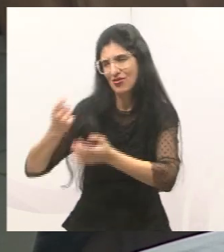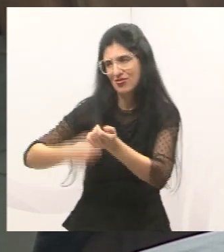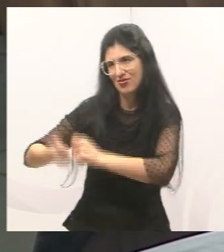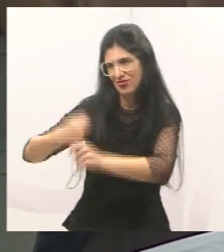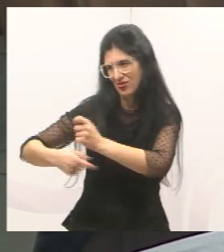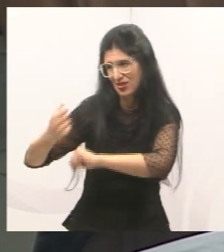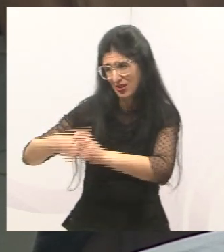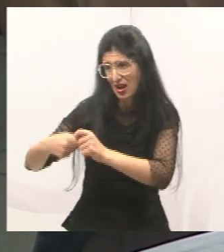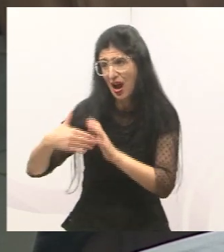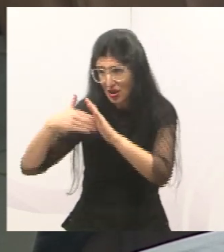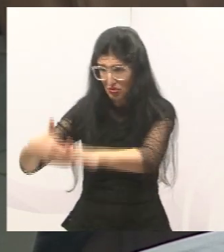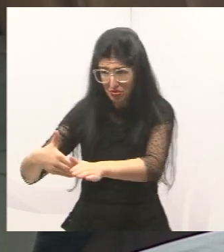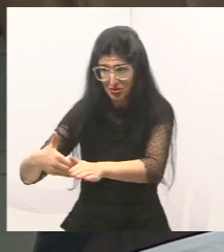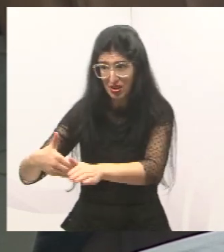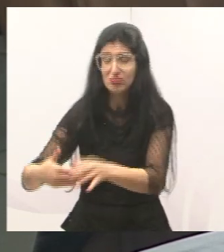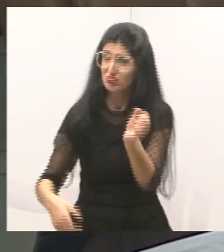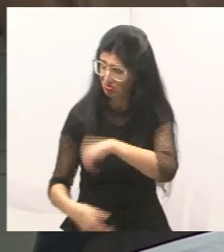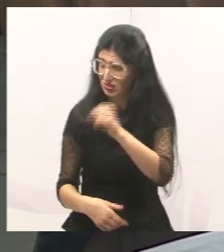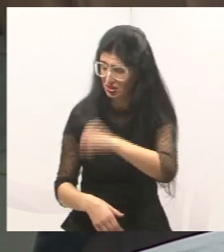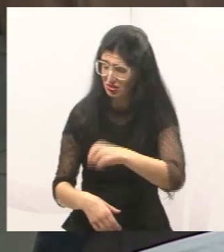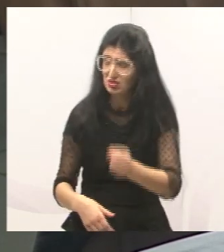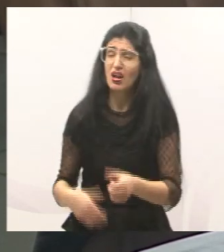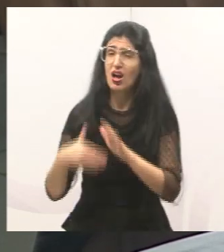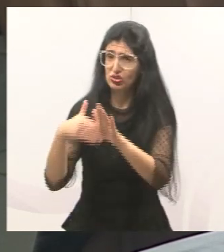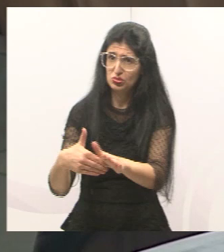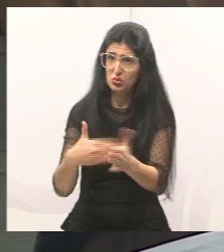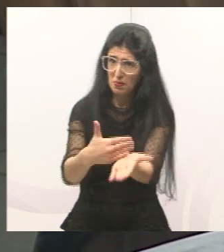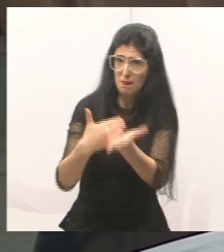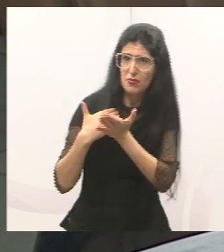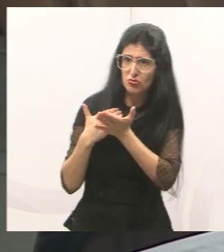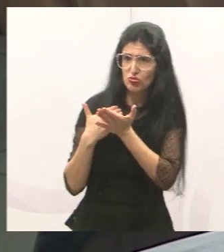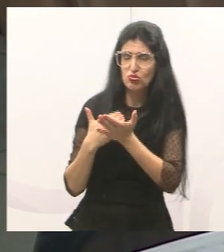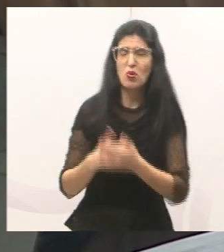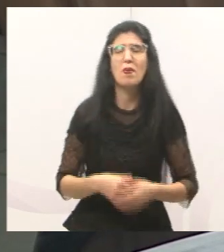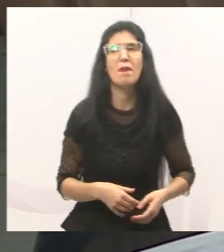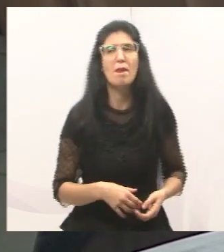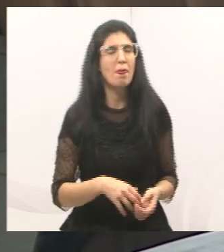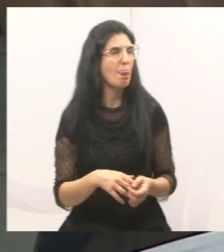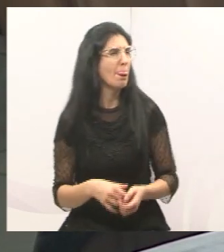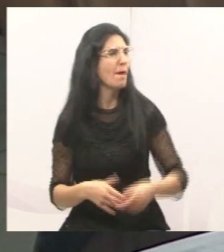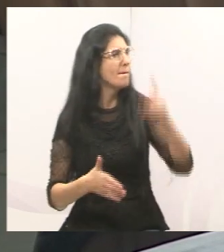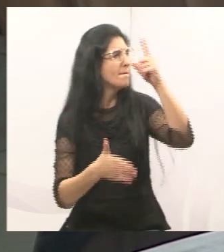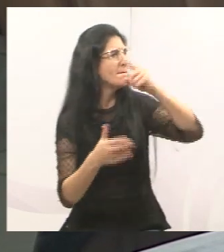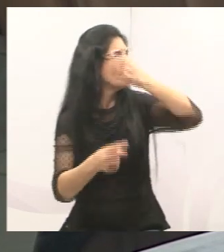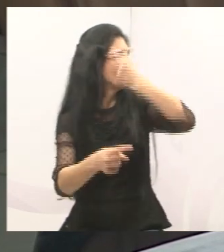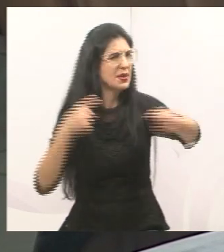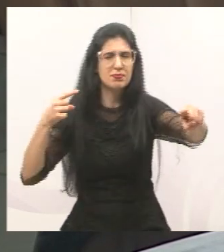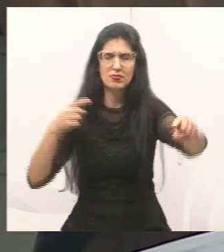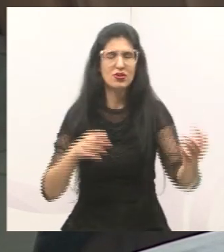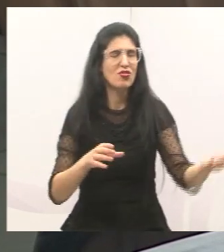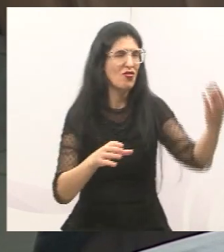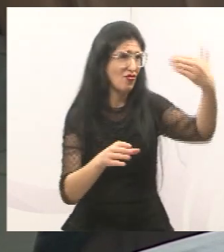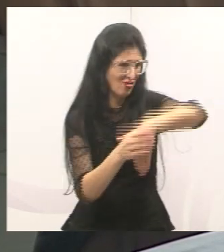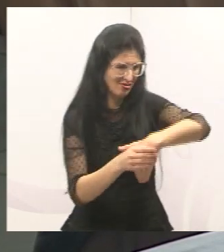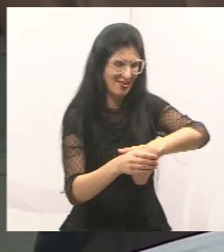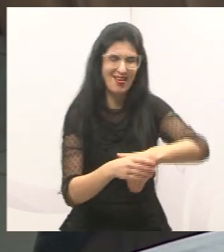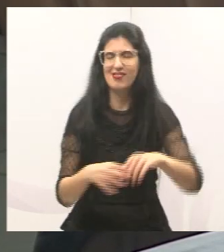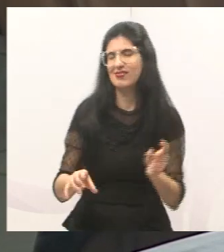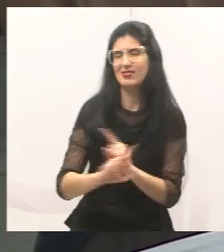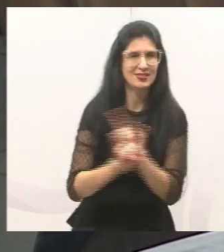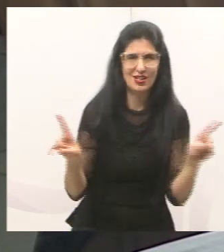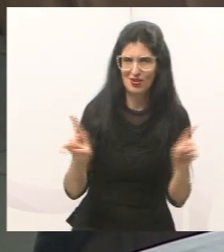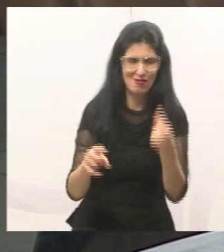que eu fiz. Então, eu não tenho nenhum impedimento de votar esse projeto por conta disso, né? E